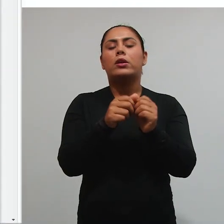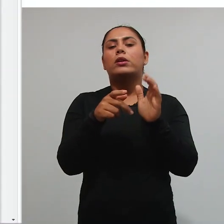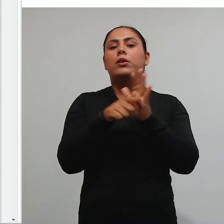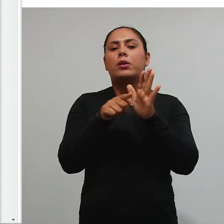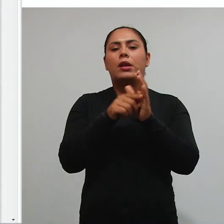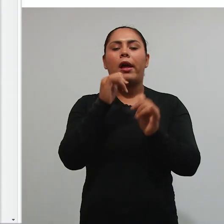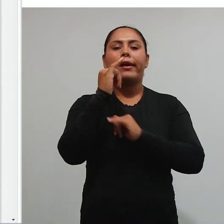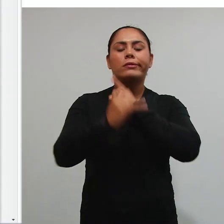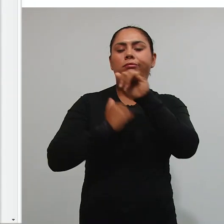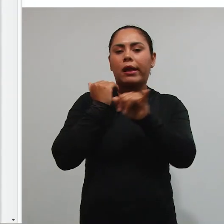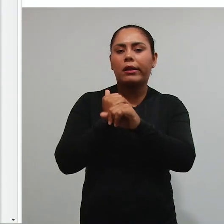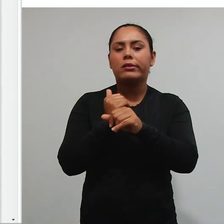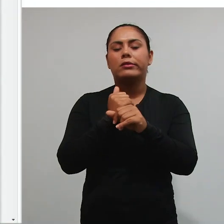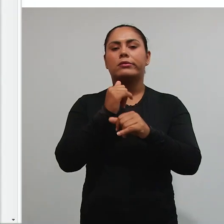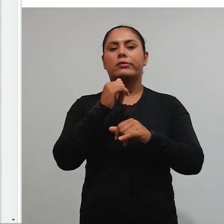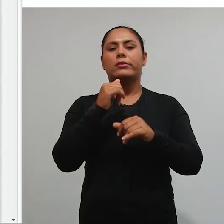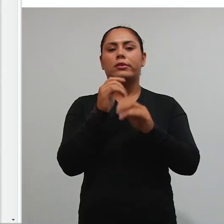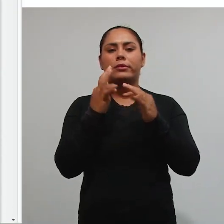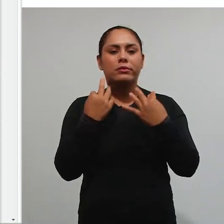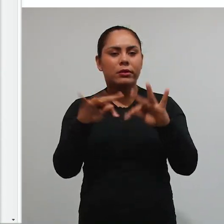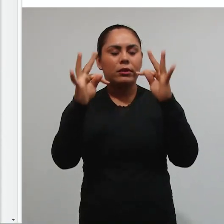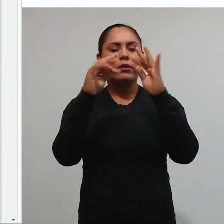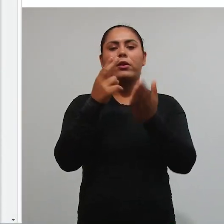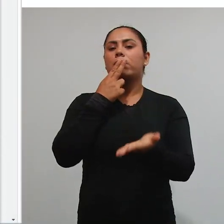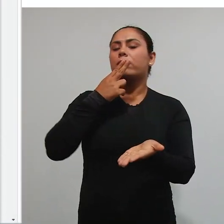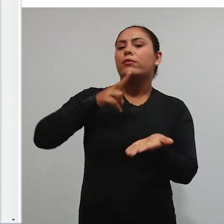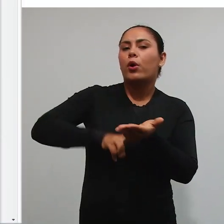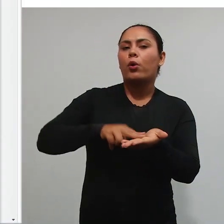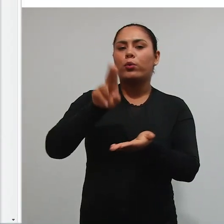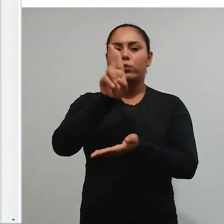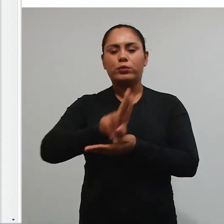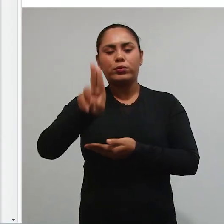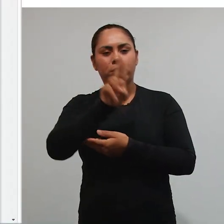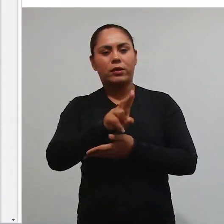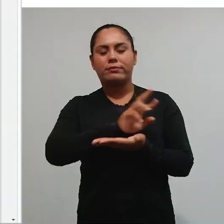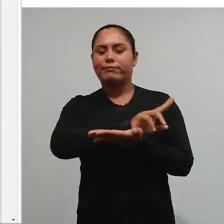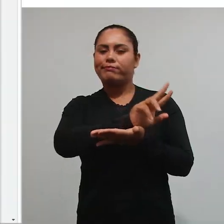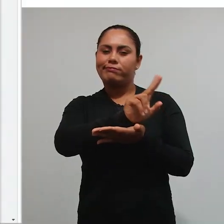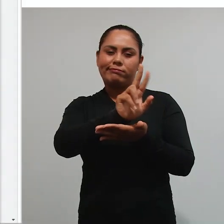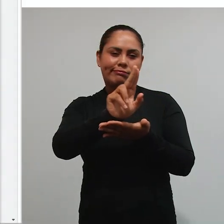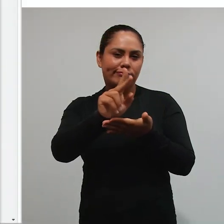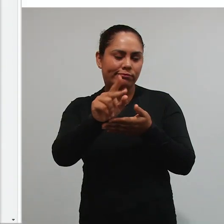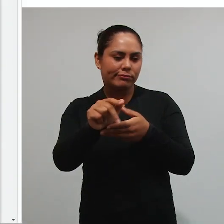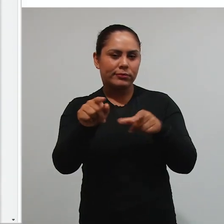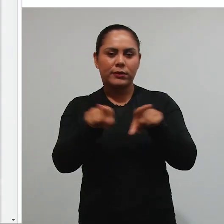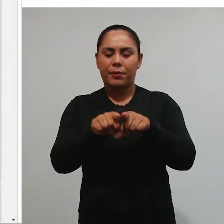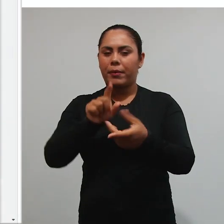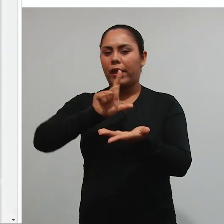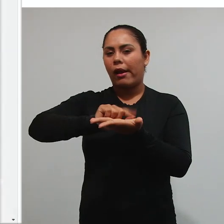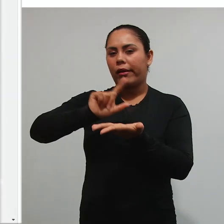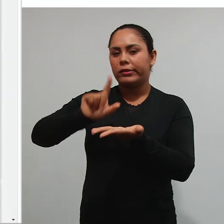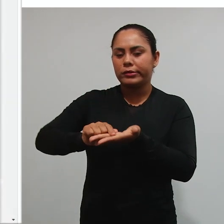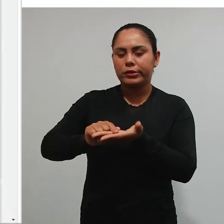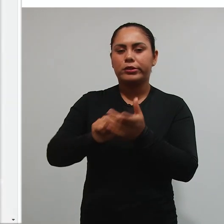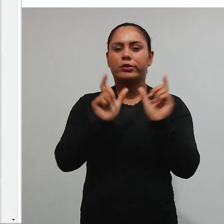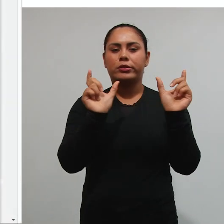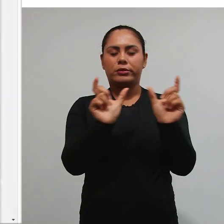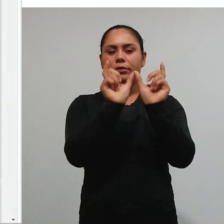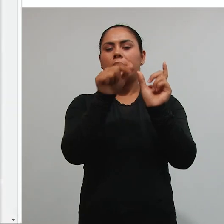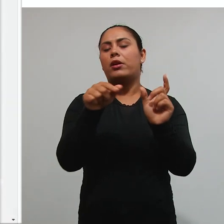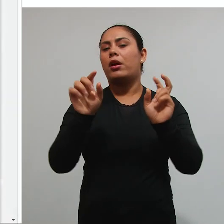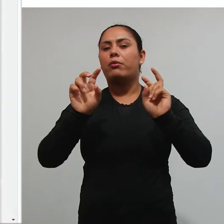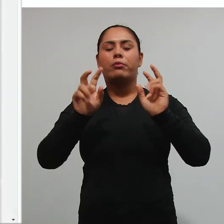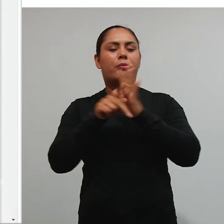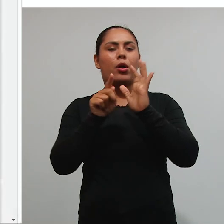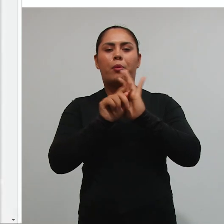meio eletrônico, se você for usar carta, se você for usar uma coleção, se você for usar um pedaço do artigo, se você for usar um